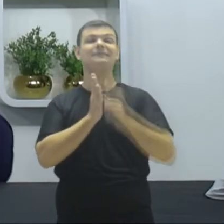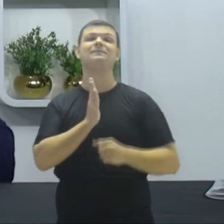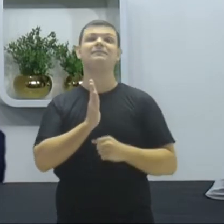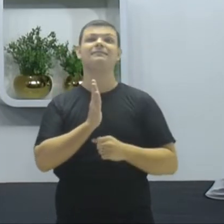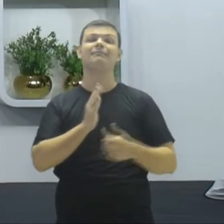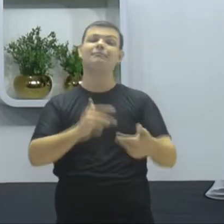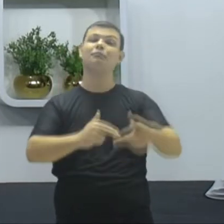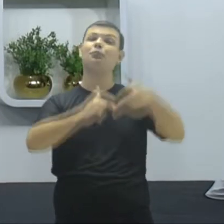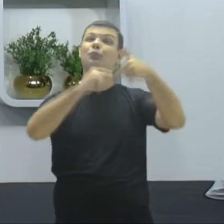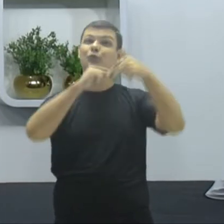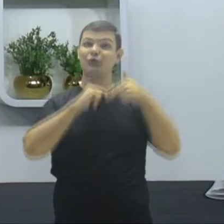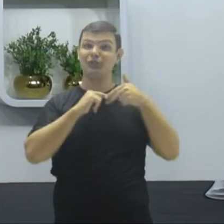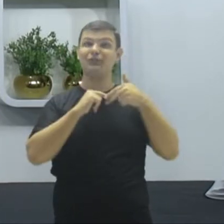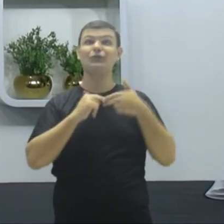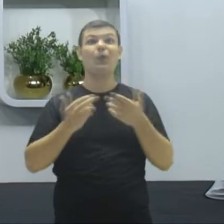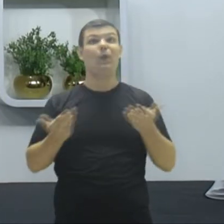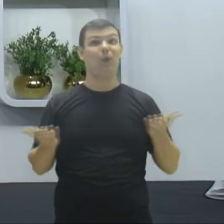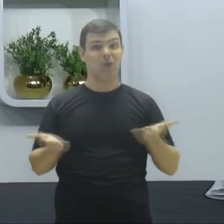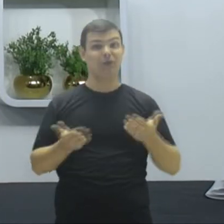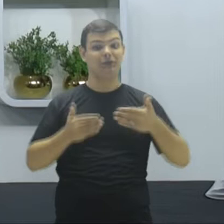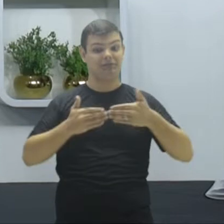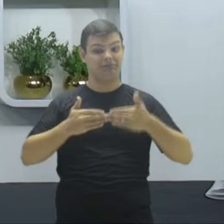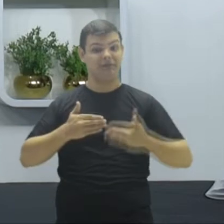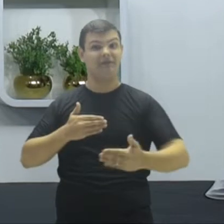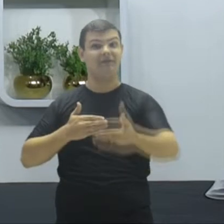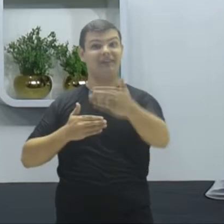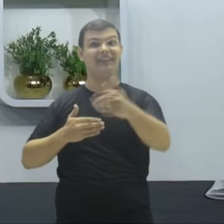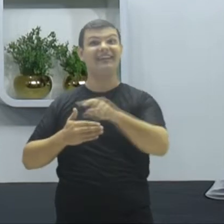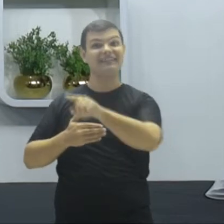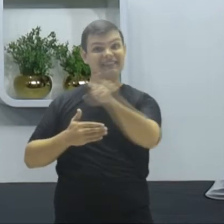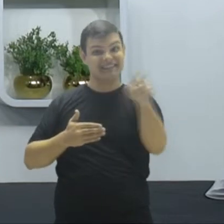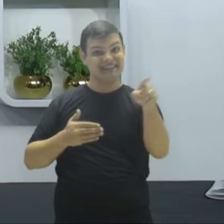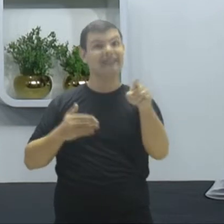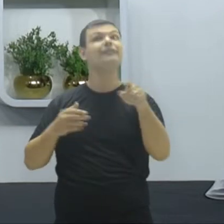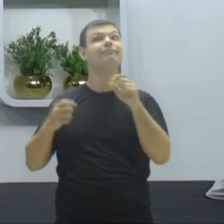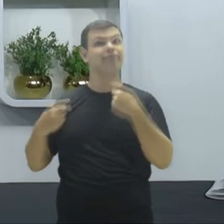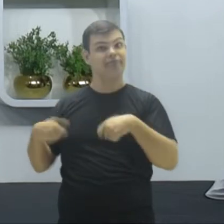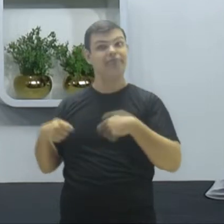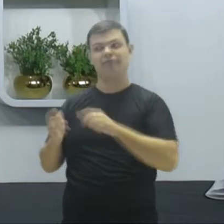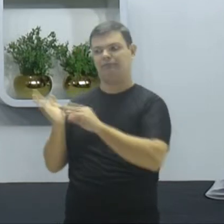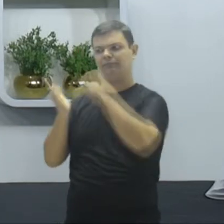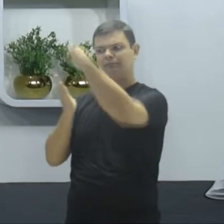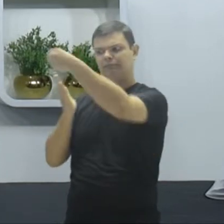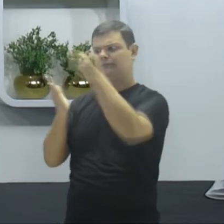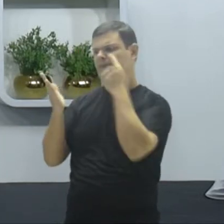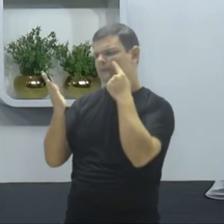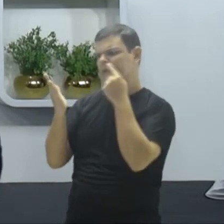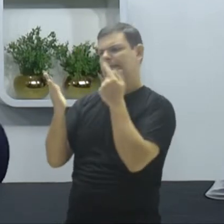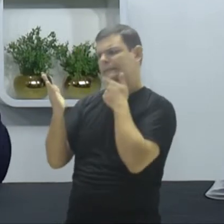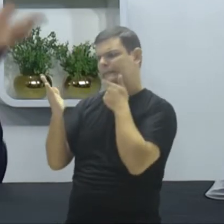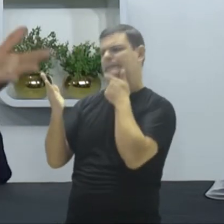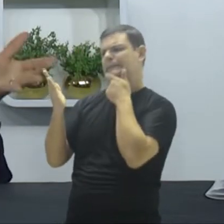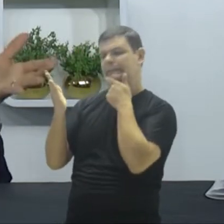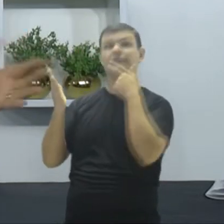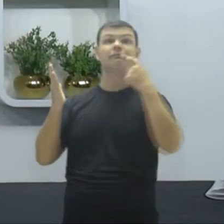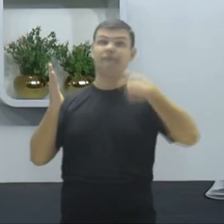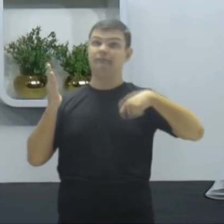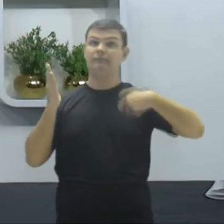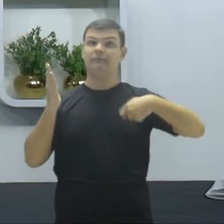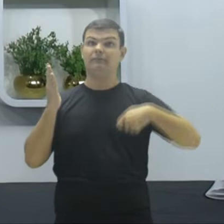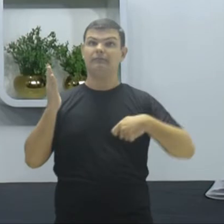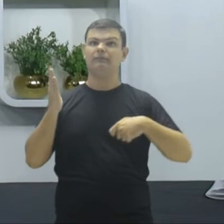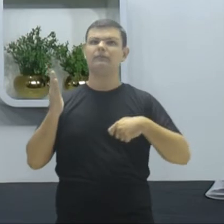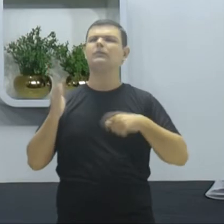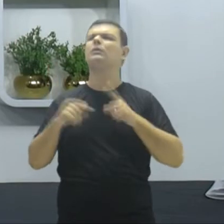que eu quero que você, a partir de hoje, trabalhe utilizando o calendário, tá certo? Sabe por quê?